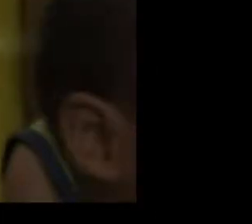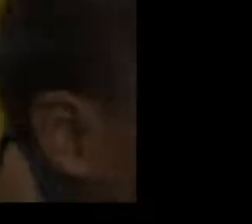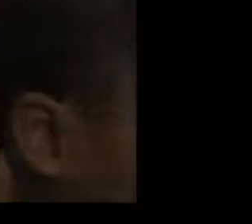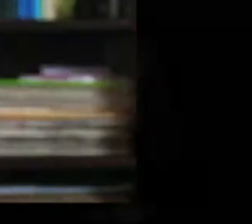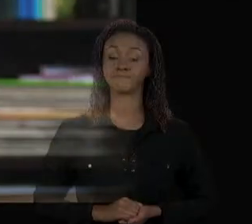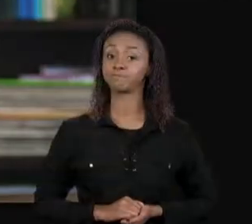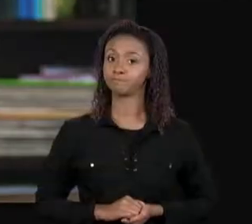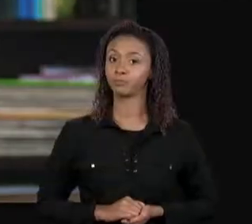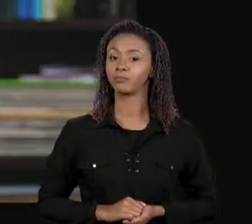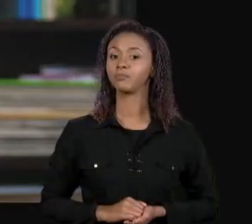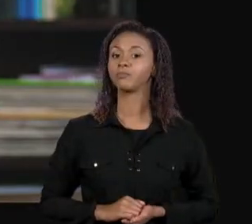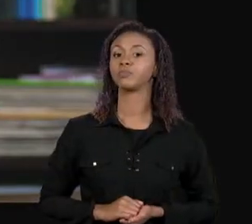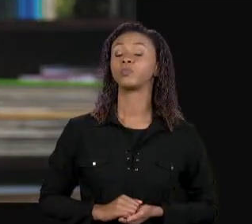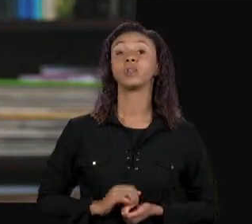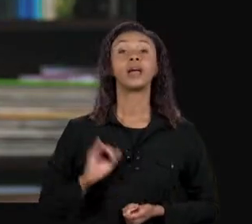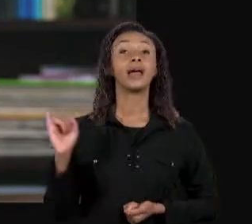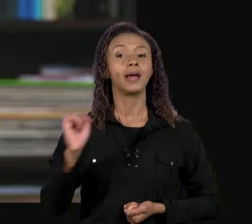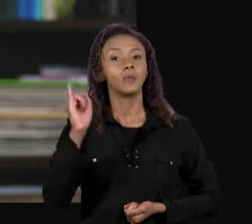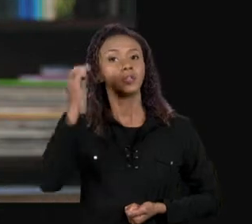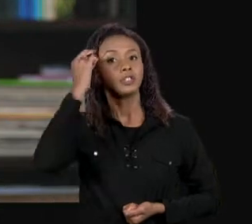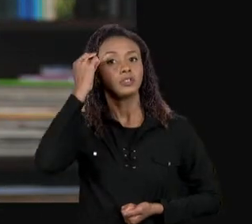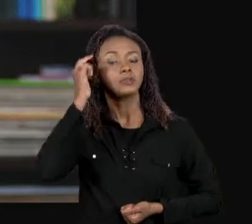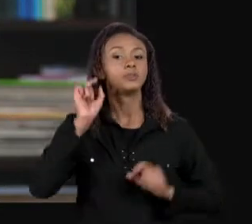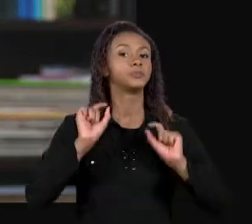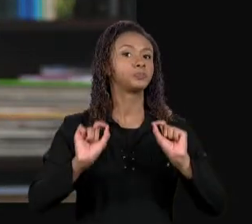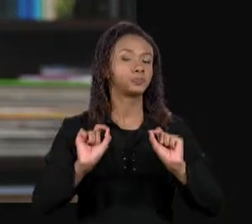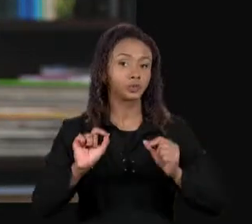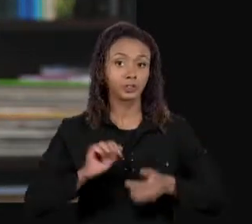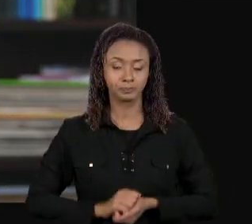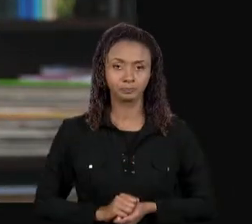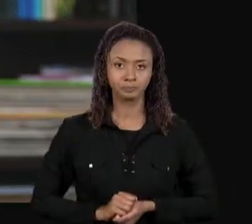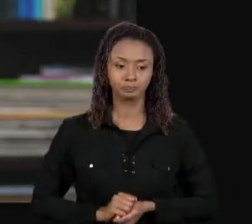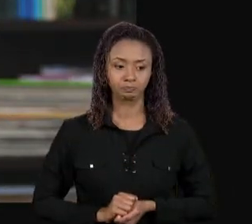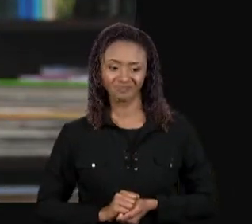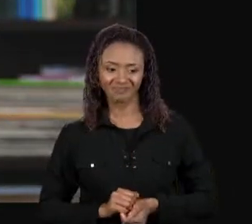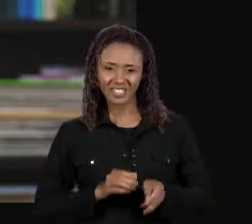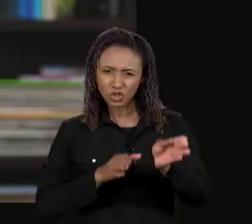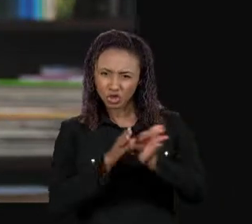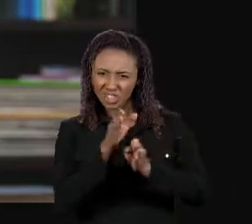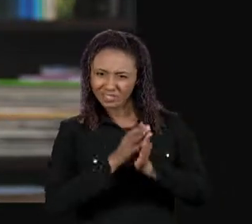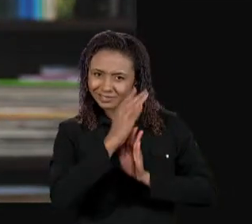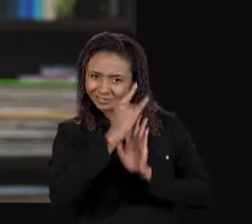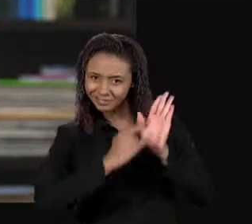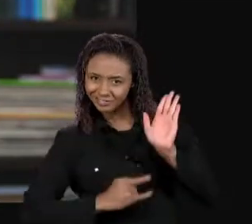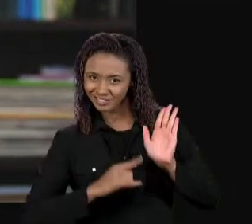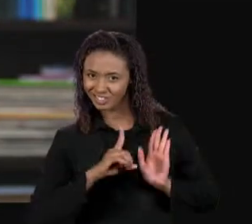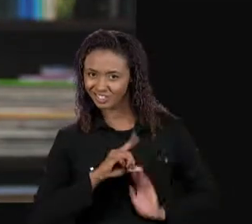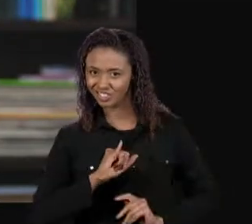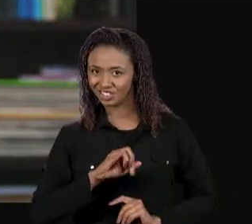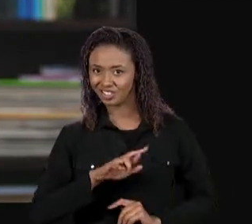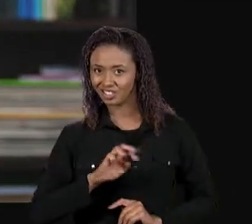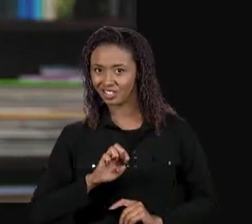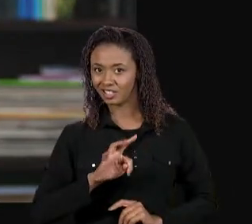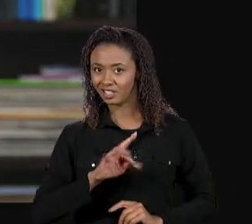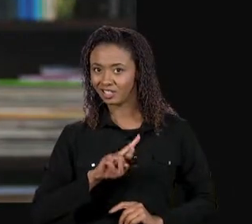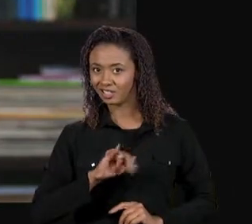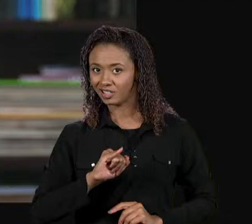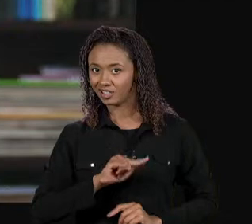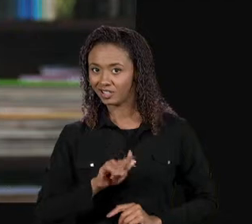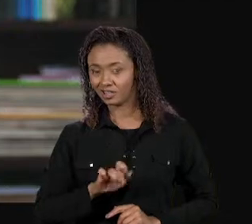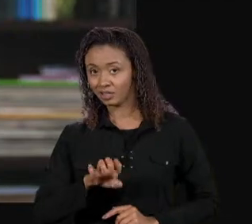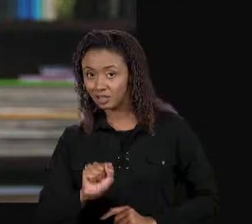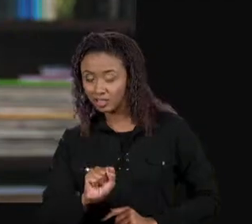Eu acho que é importante a gente discutir que as diretrizes, elas representam um marco, né, nesse processo histórico